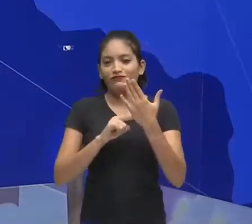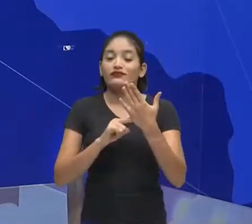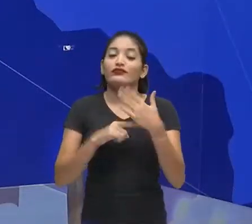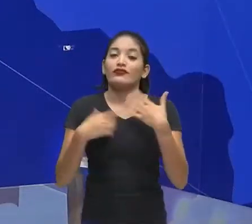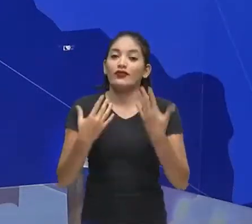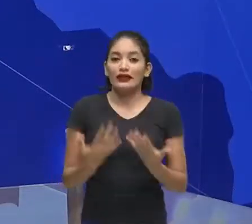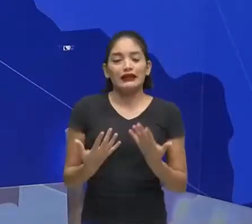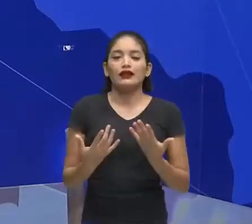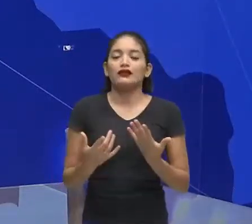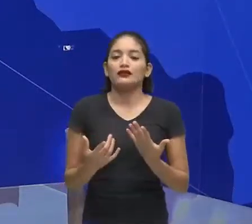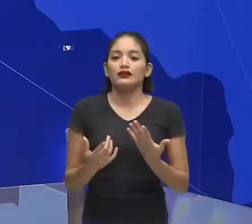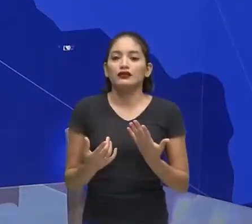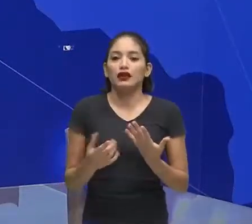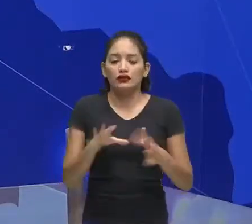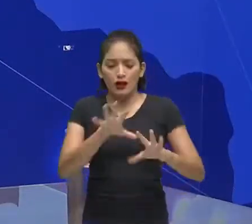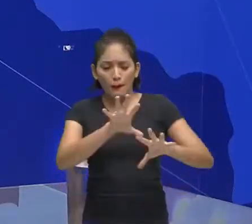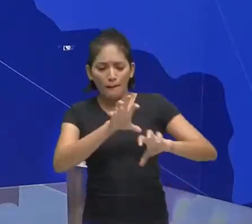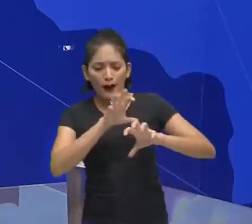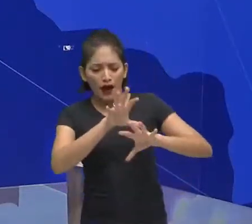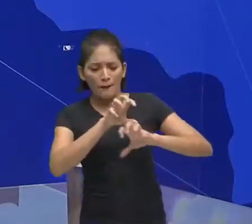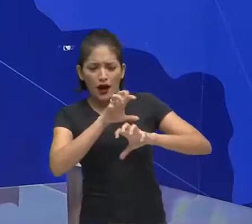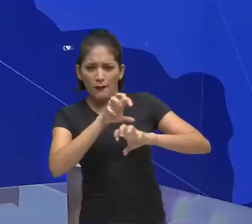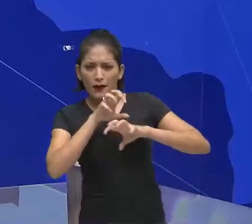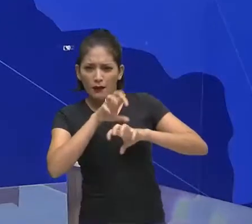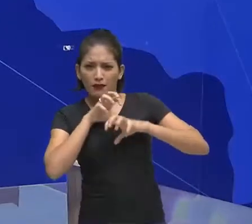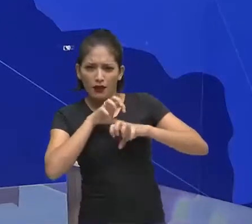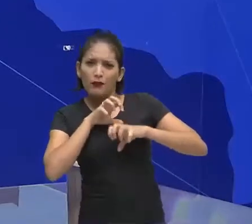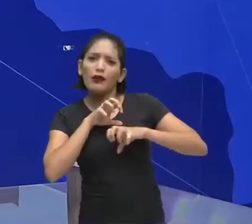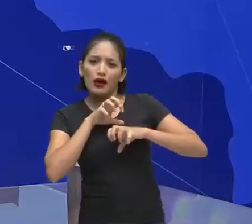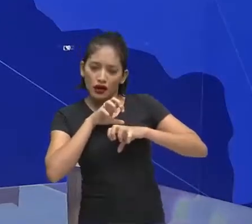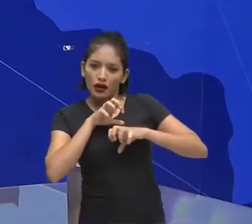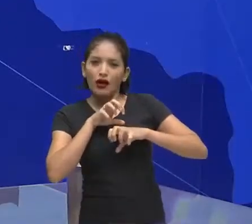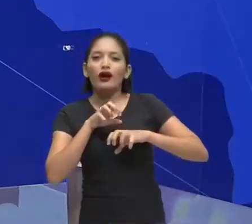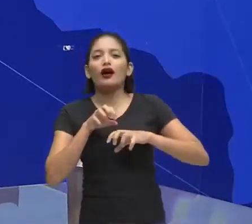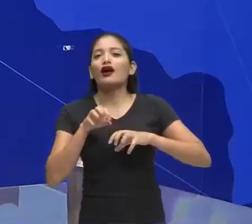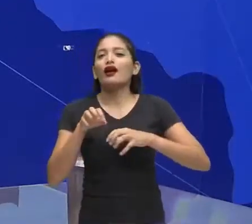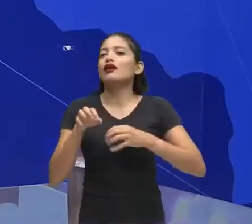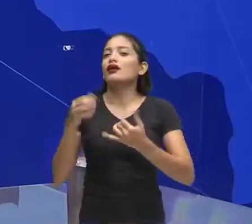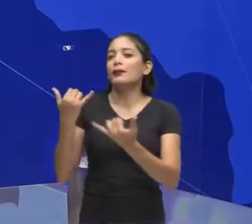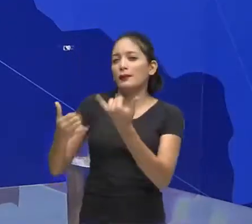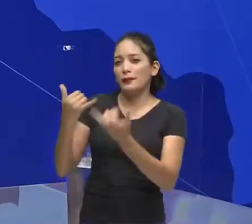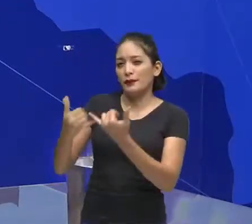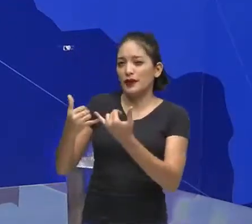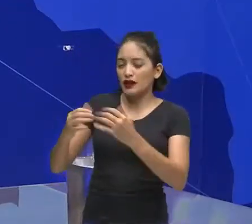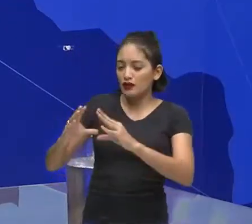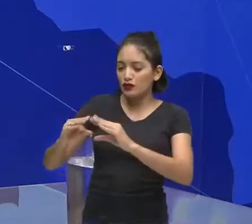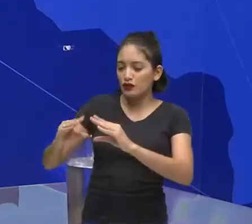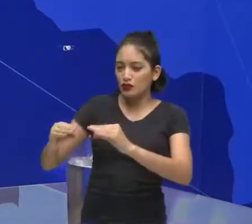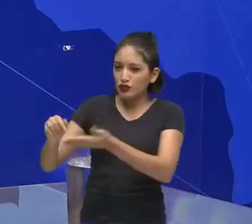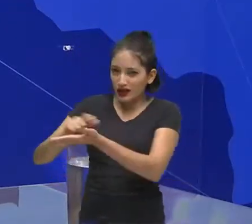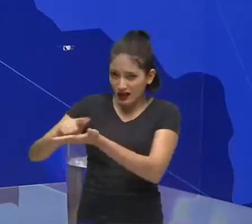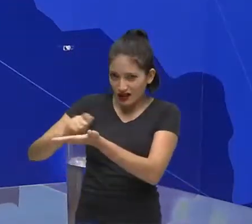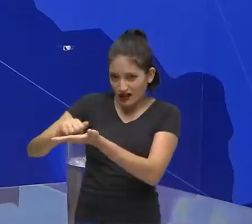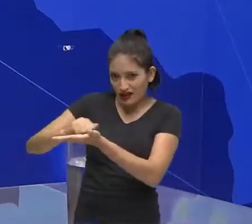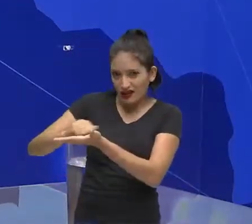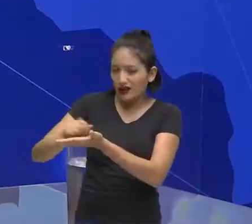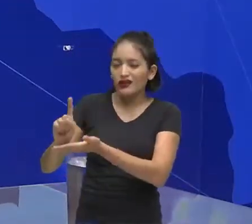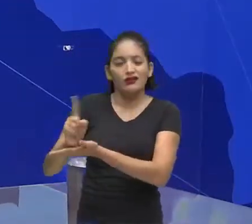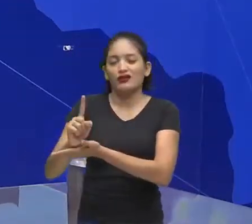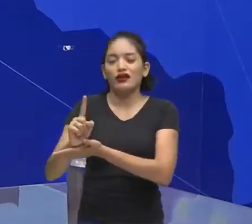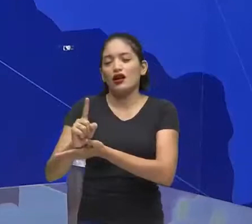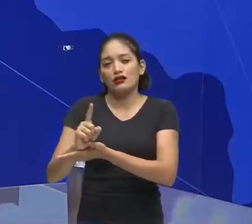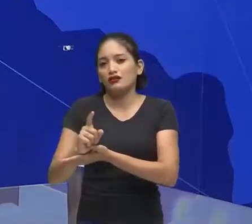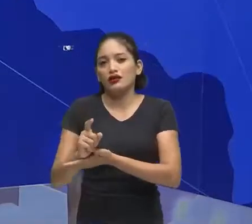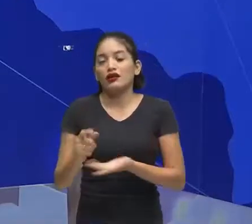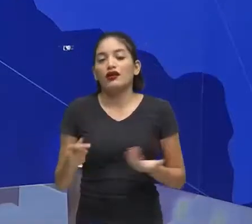gente não vá absorvendo tudo como se fosse uma esponja que somente absorve, que não dá espaço para que esses sentimentos